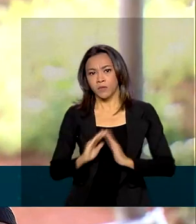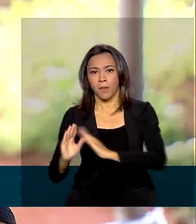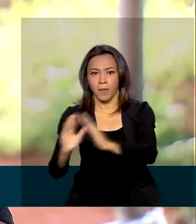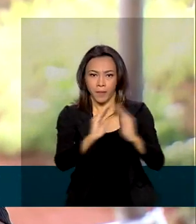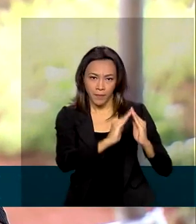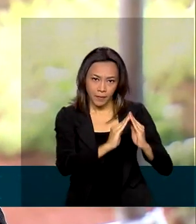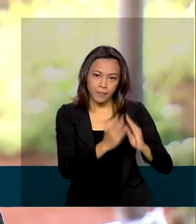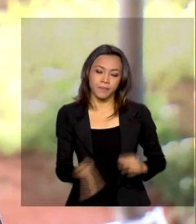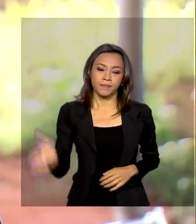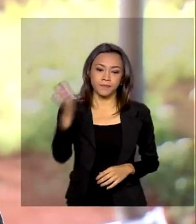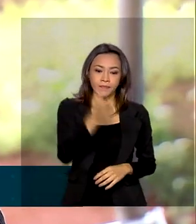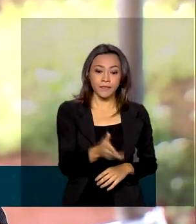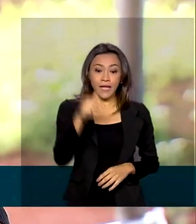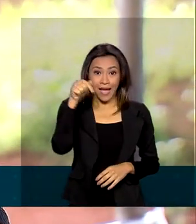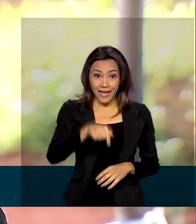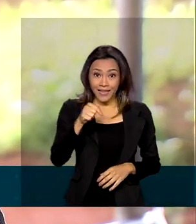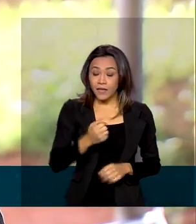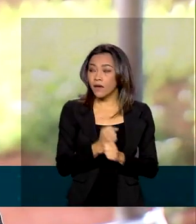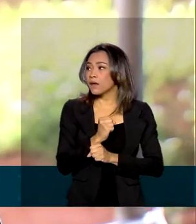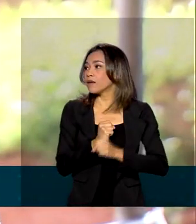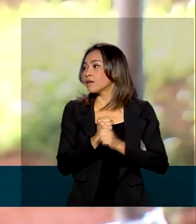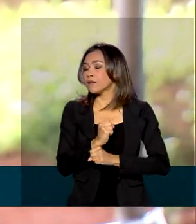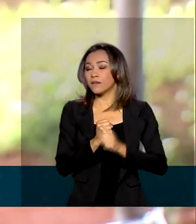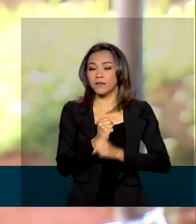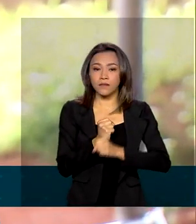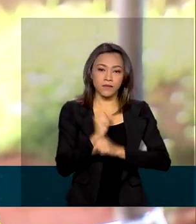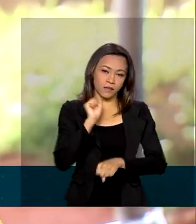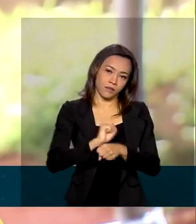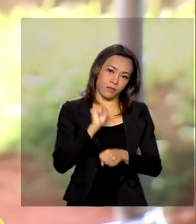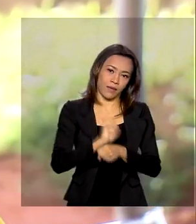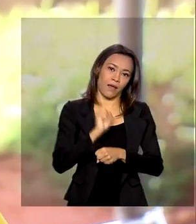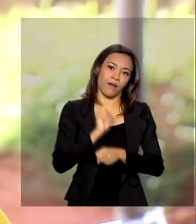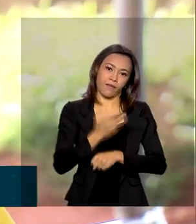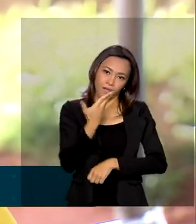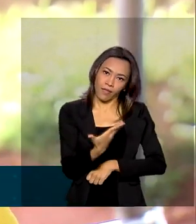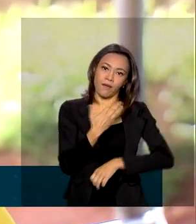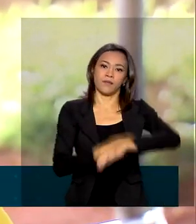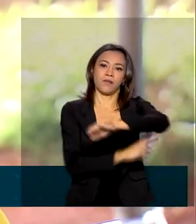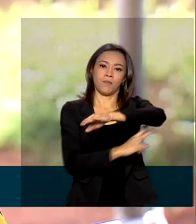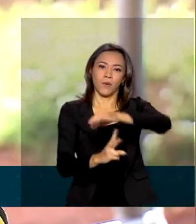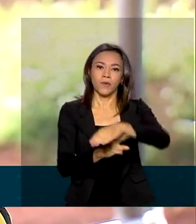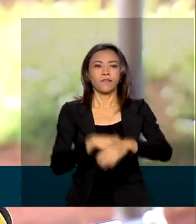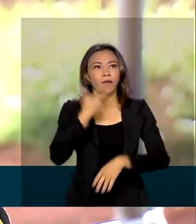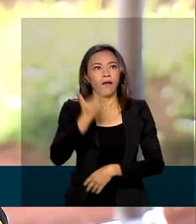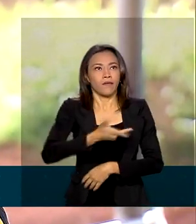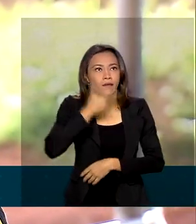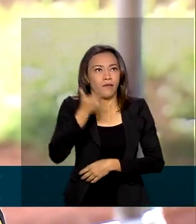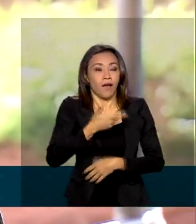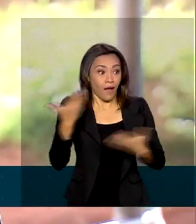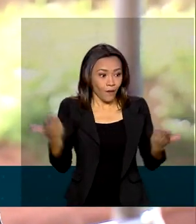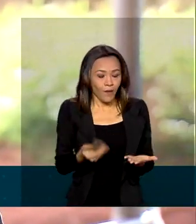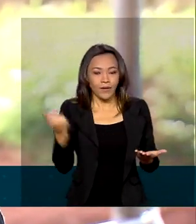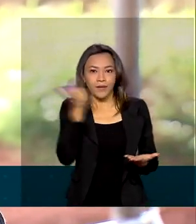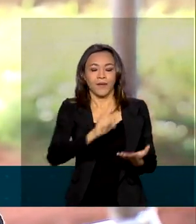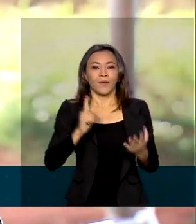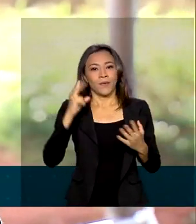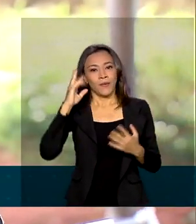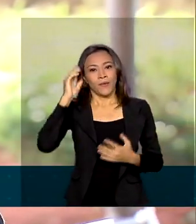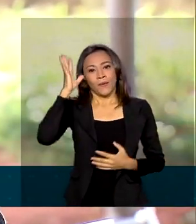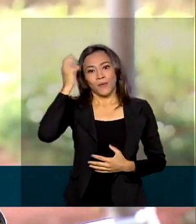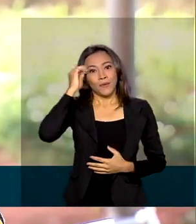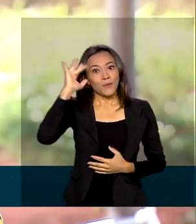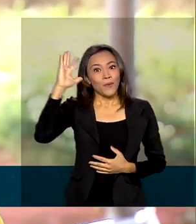e isso é uma coisa que aqui há muitos anos esperava né de Santa Filomena sempre falar ela não sair então agora foi